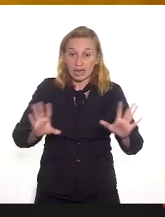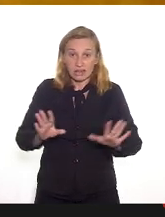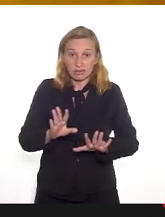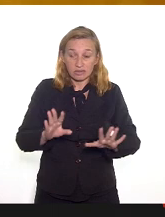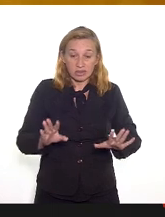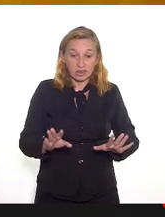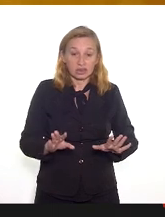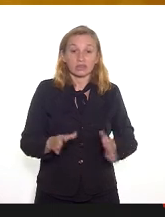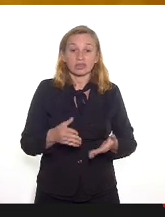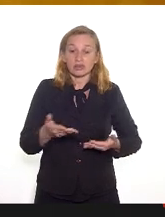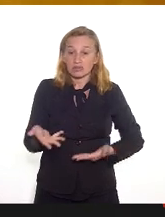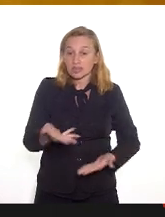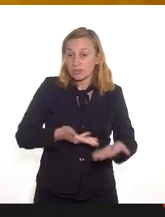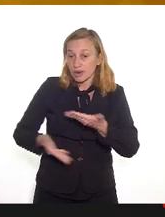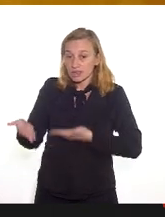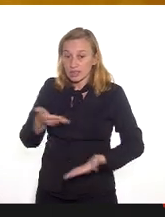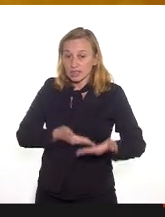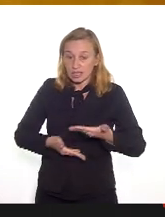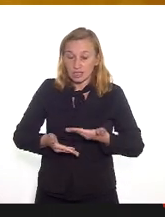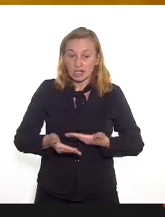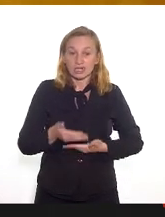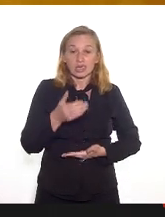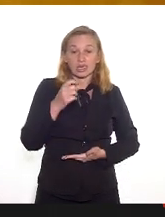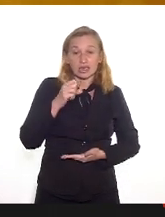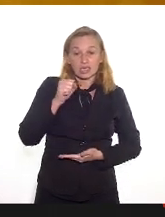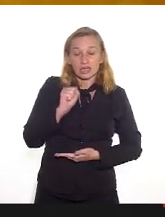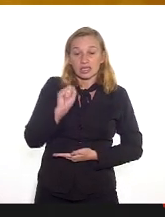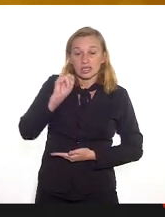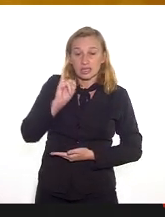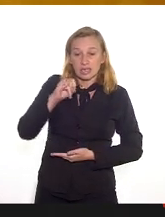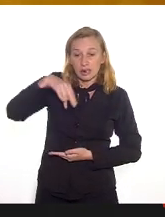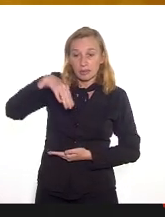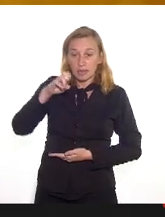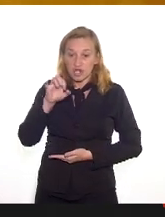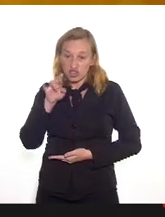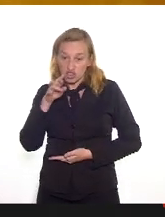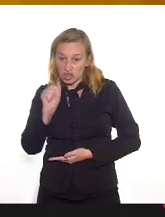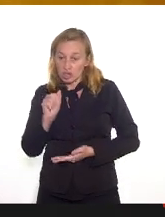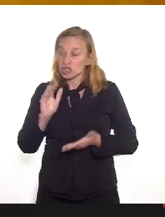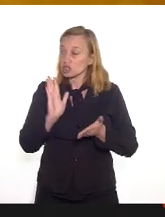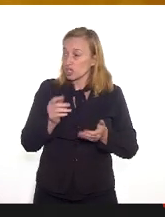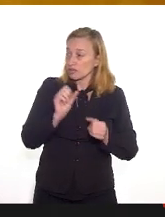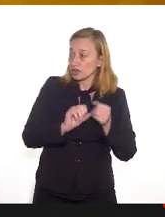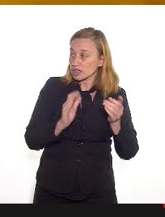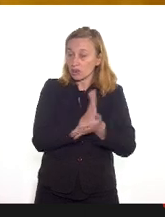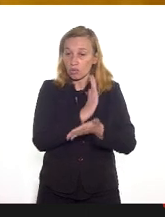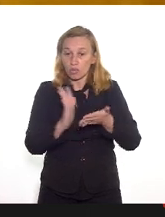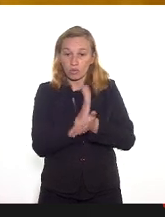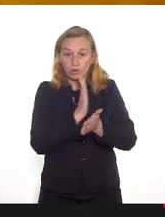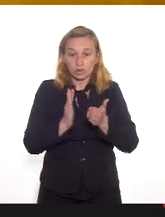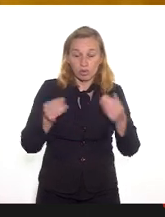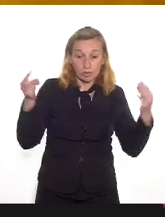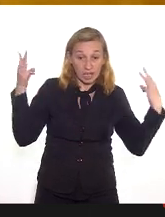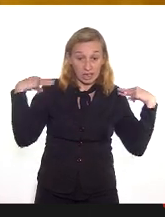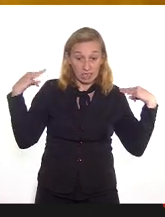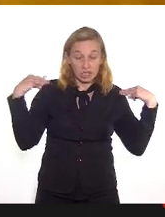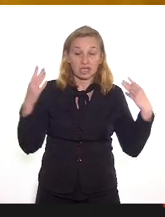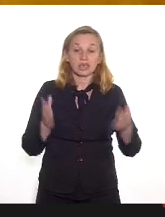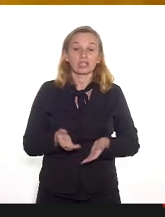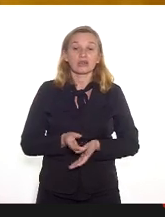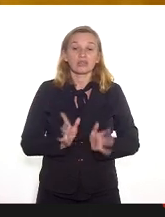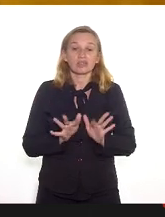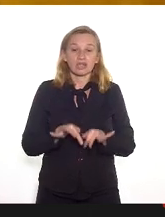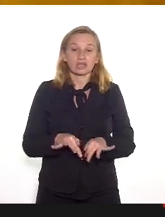a fazer parcerias, sinergias, já tem feito algumas com a Marinha, acabamos